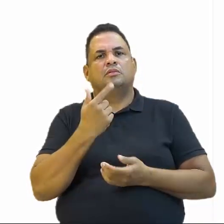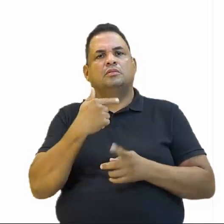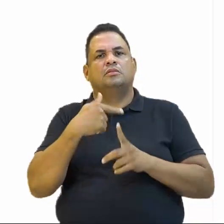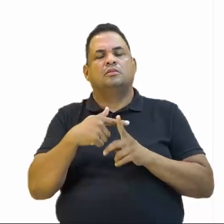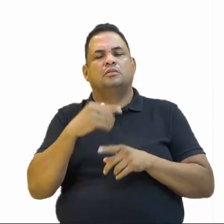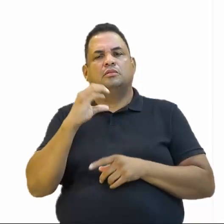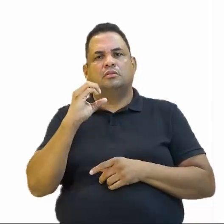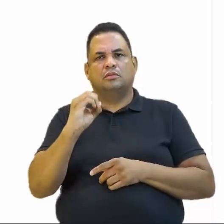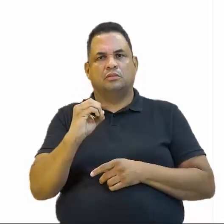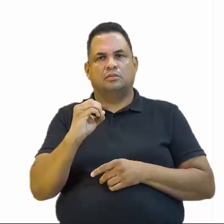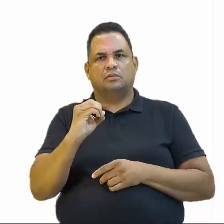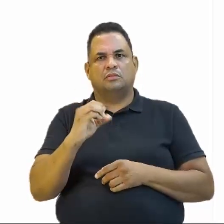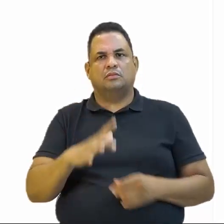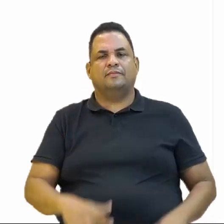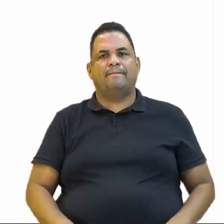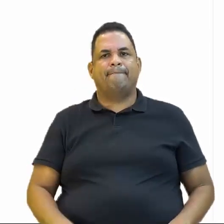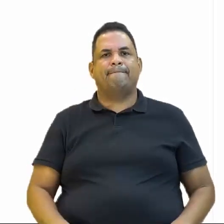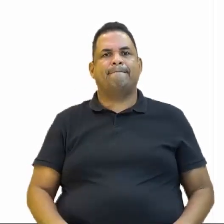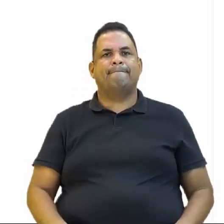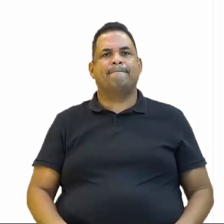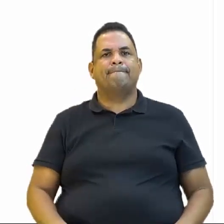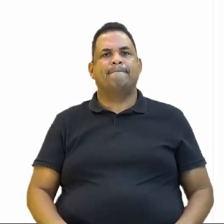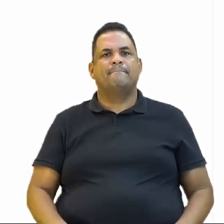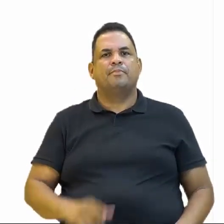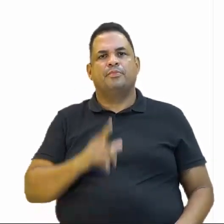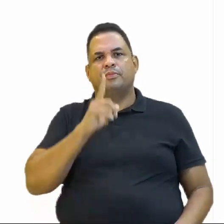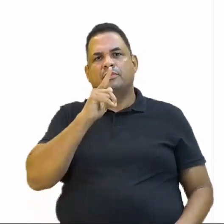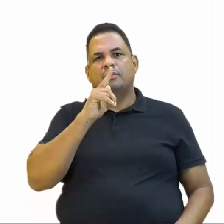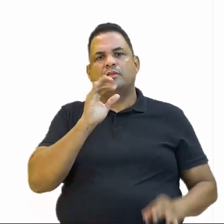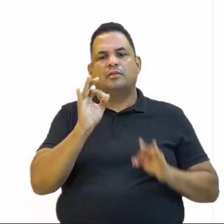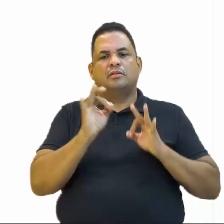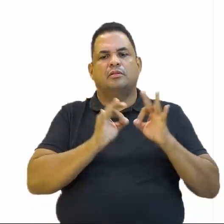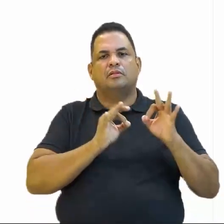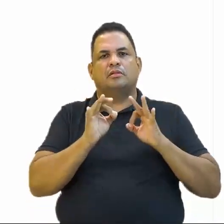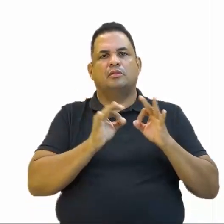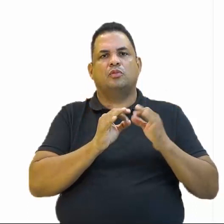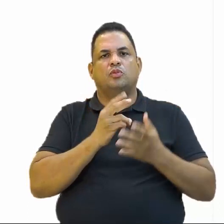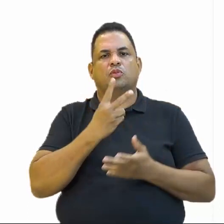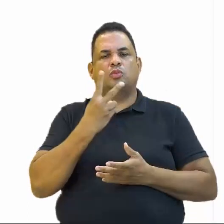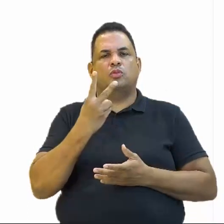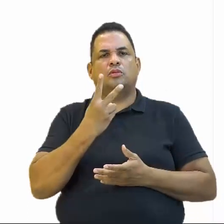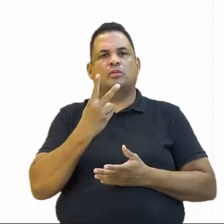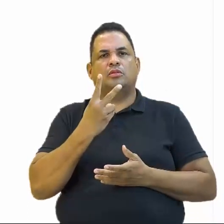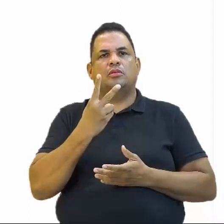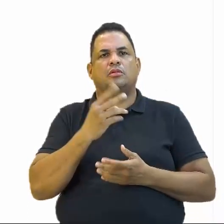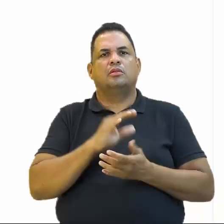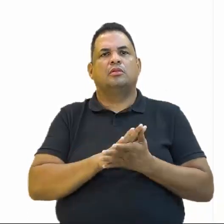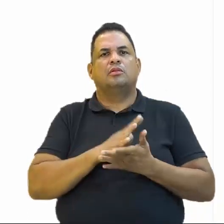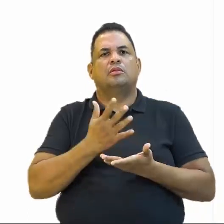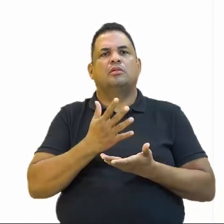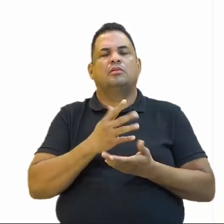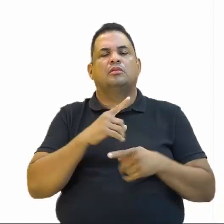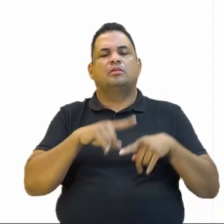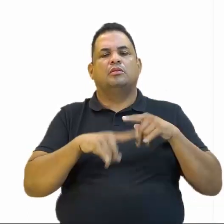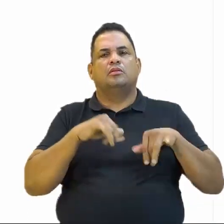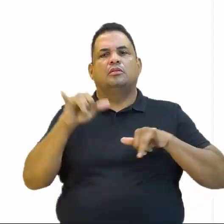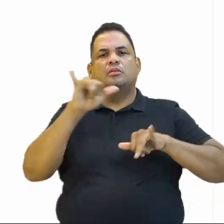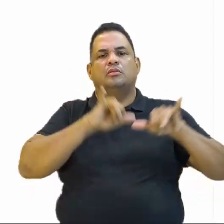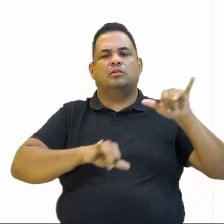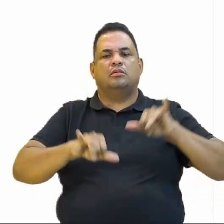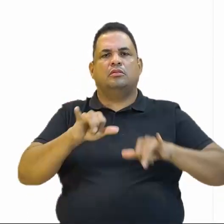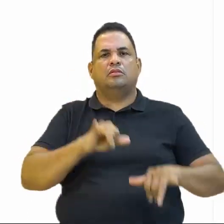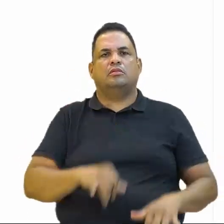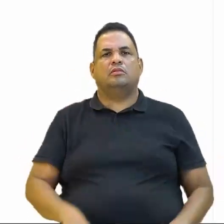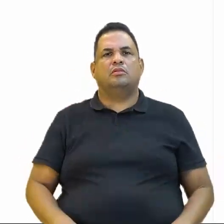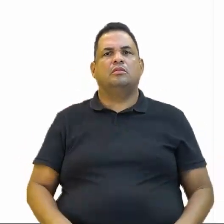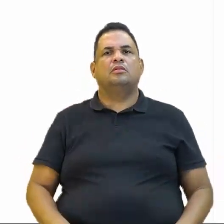o elemento oxigênio. Então, a água é formada somente por 2 elementos químicos.